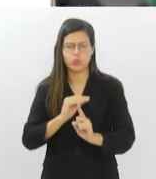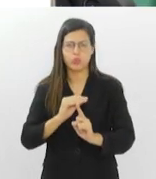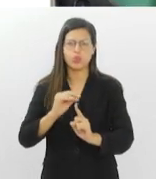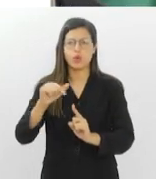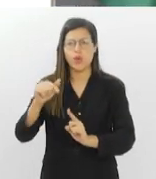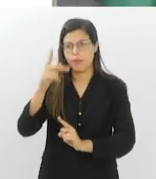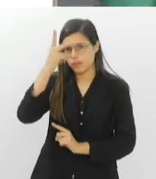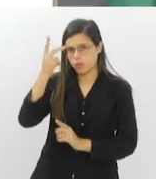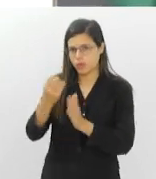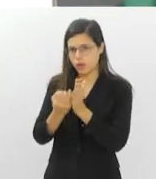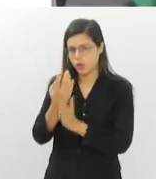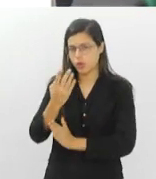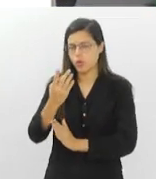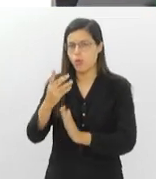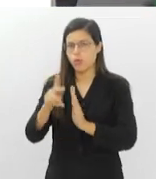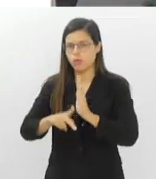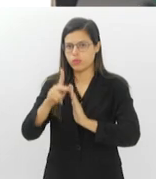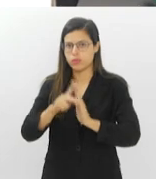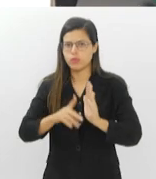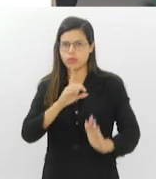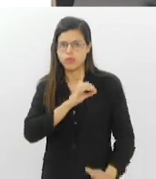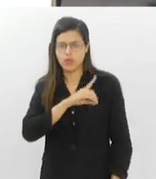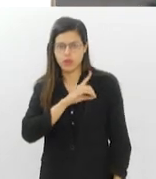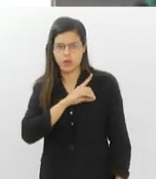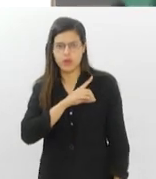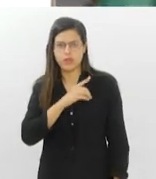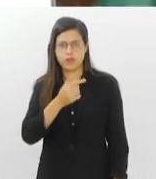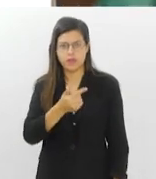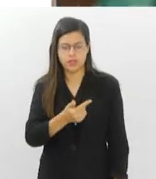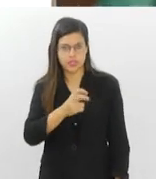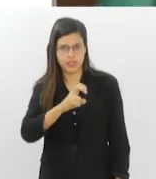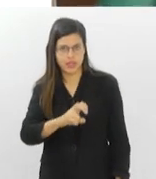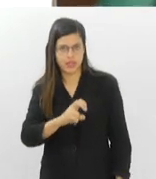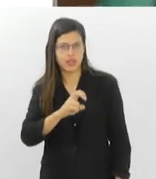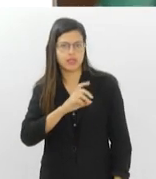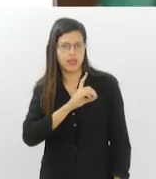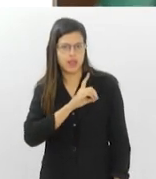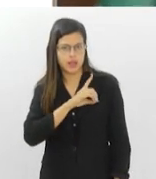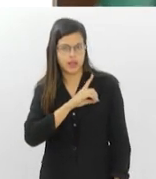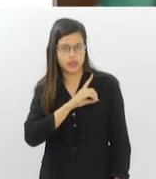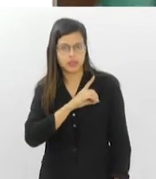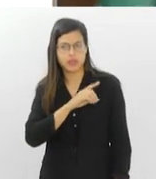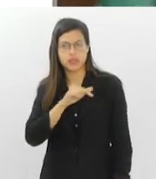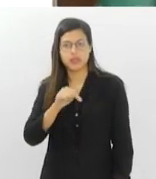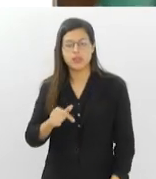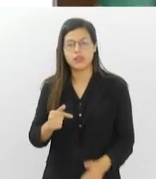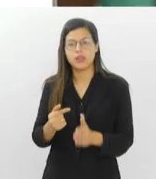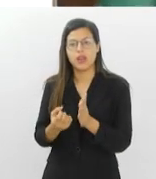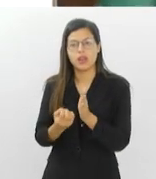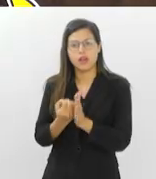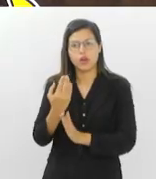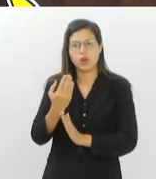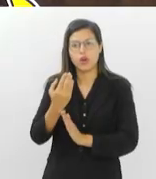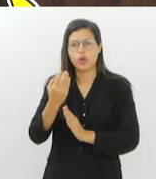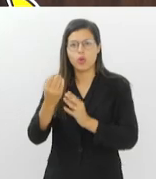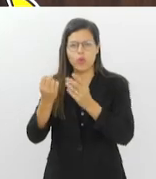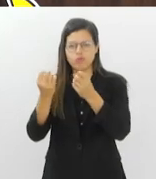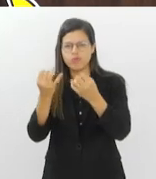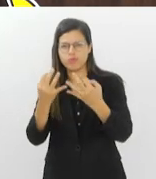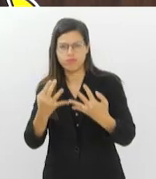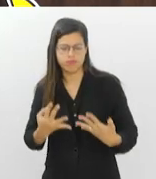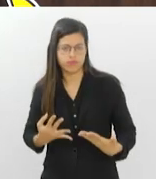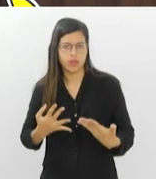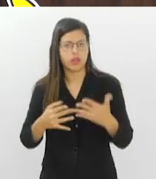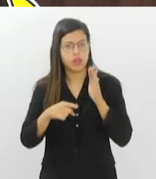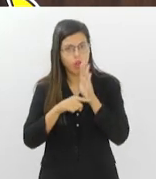do projeto foi o delegado titular da 25ª DP, que implantou a oitiva especializada, o que tem